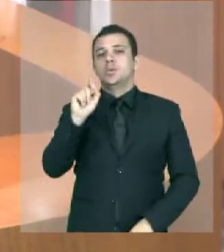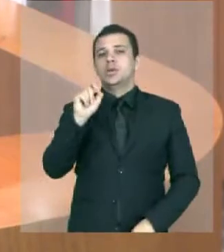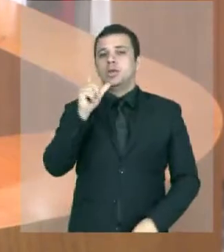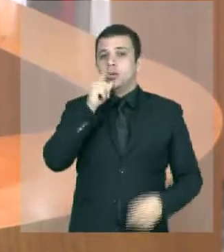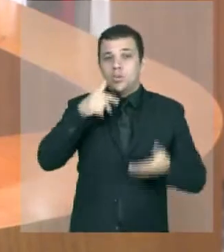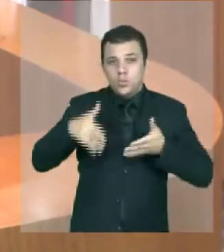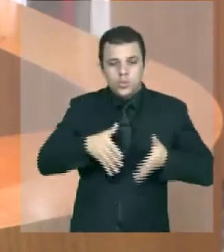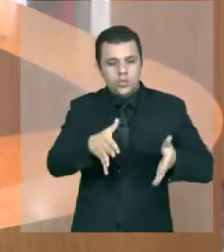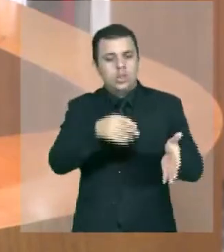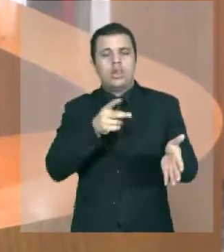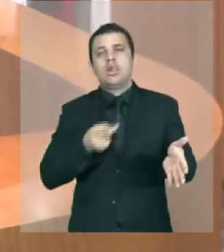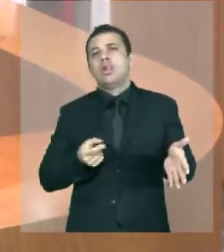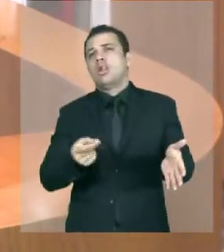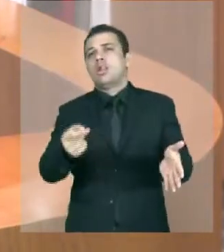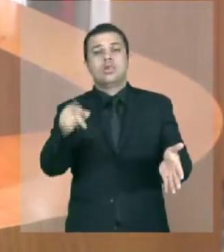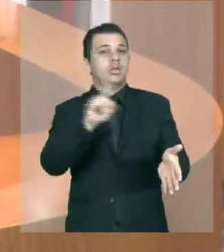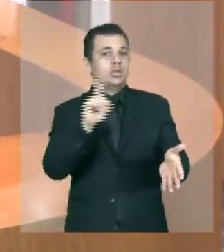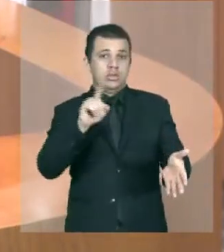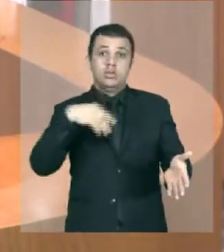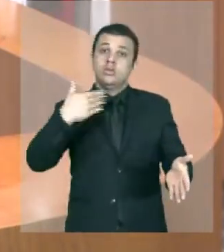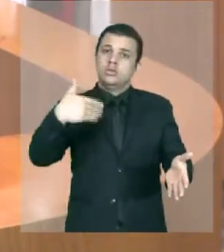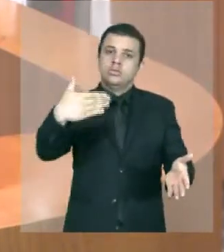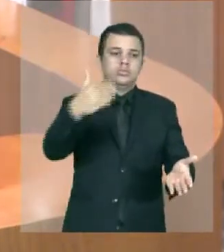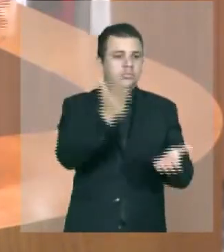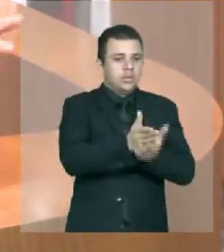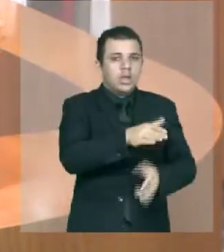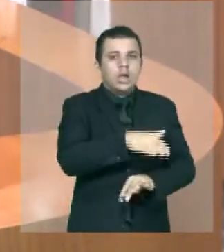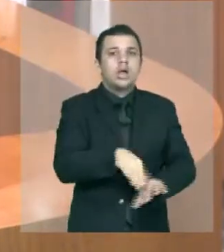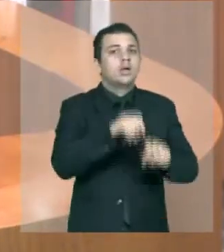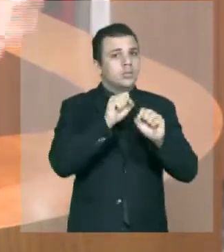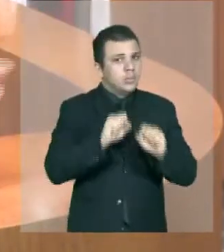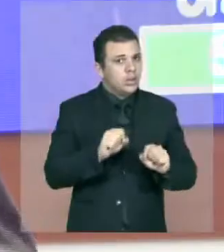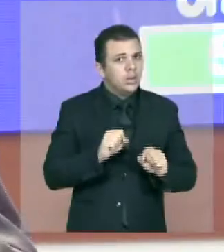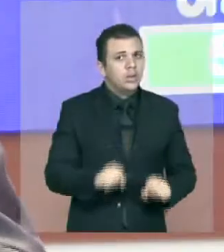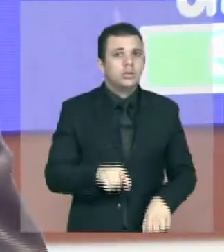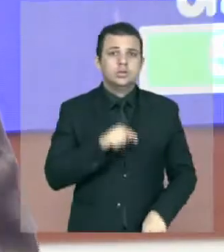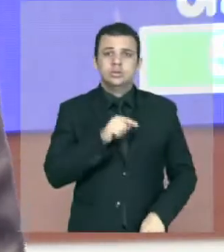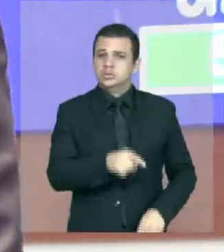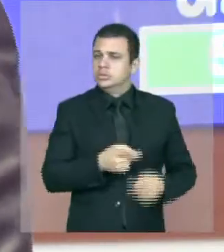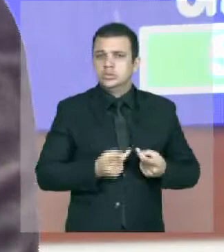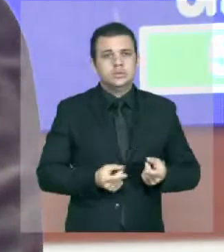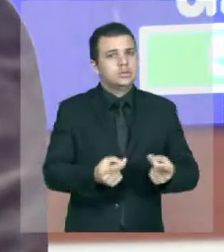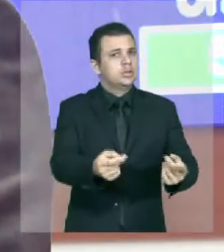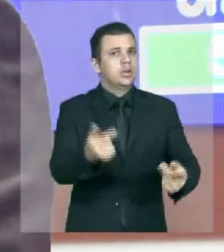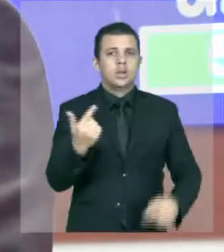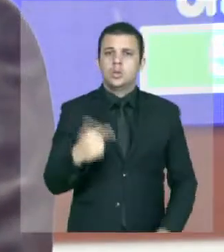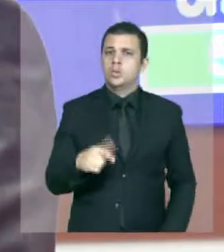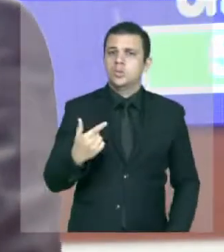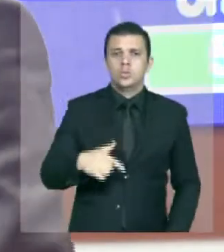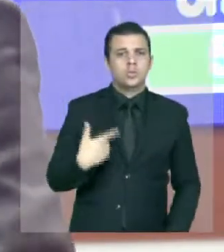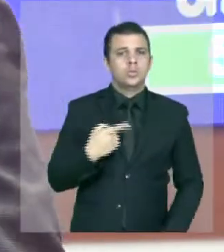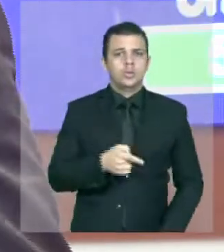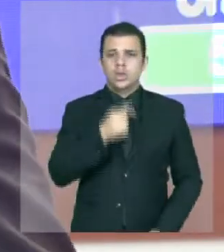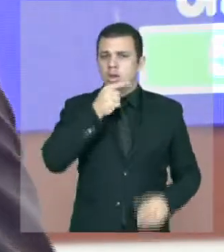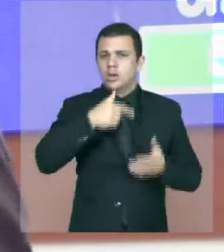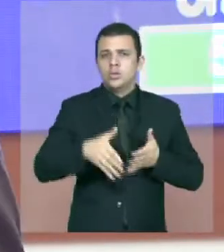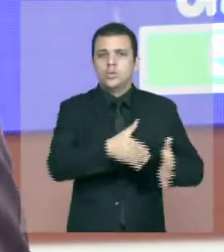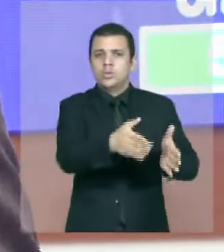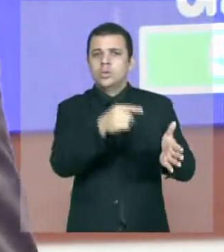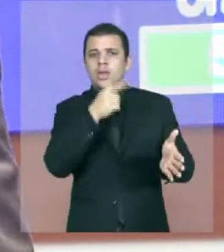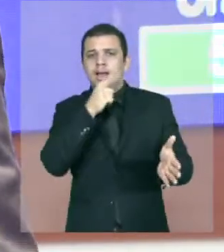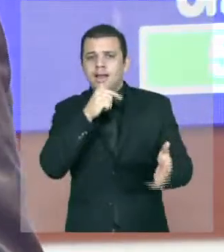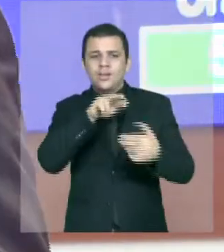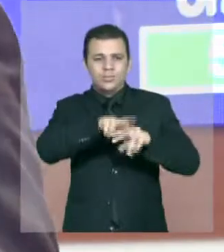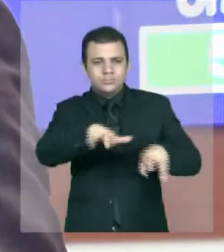acabar. Não são realmente, não são infinitos, né, estes recursos hídricos que nós estamos